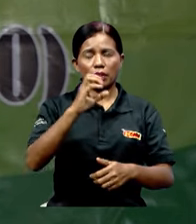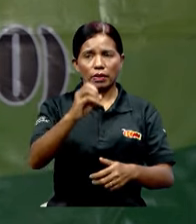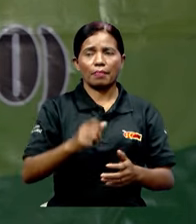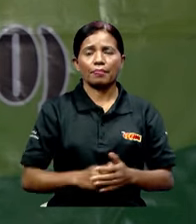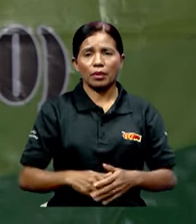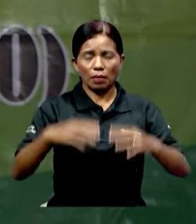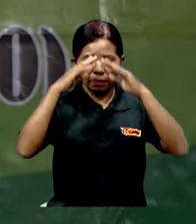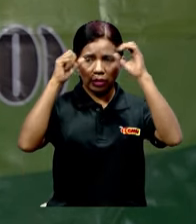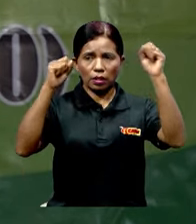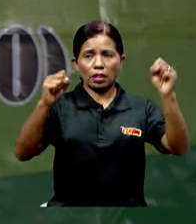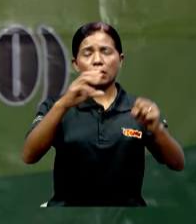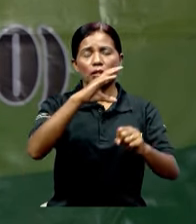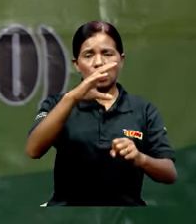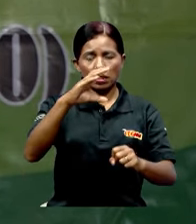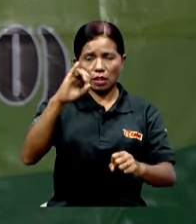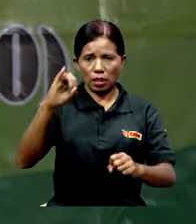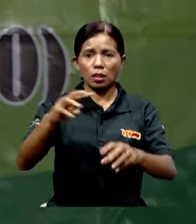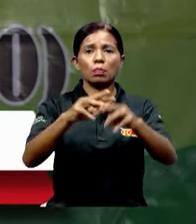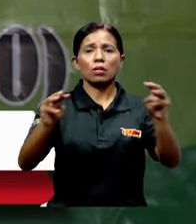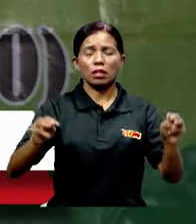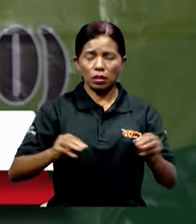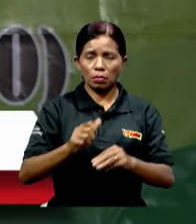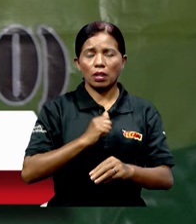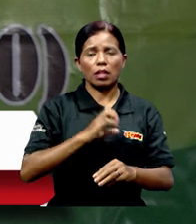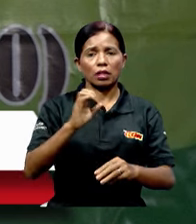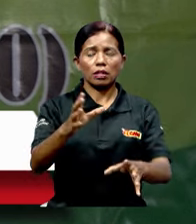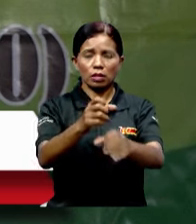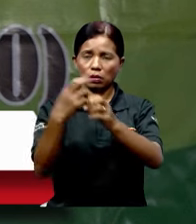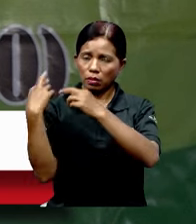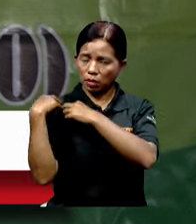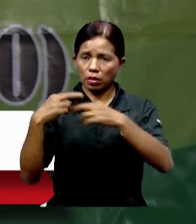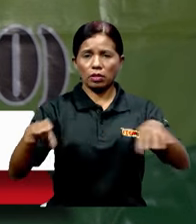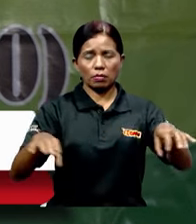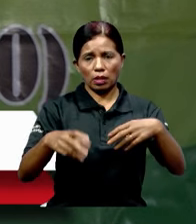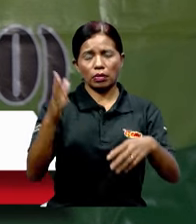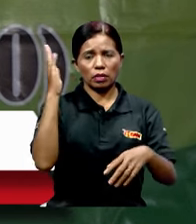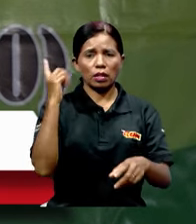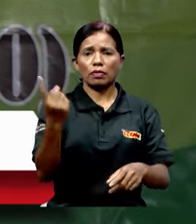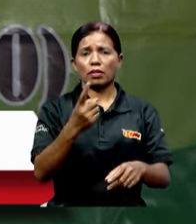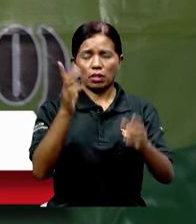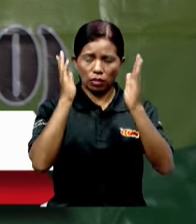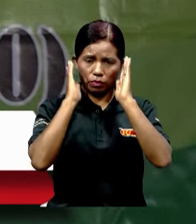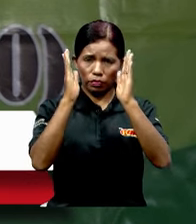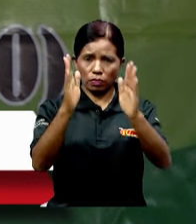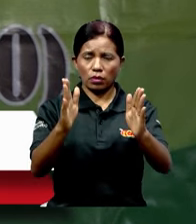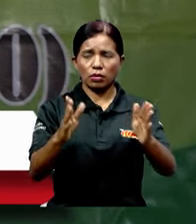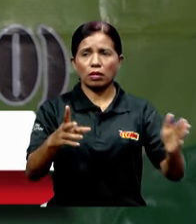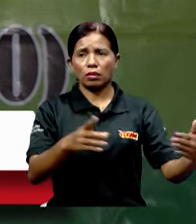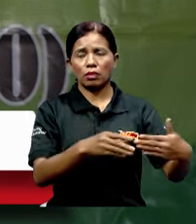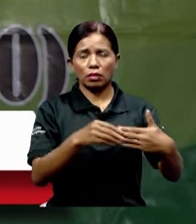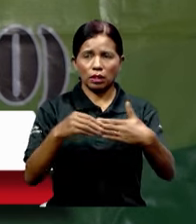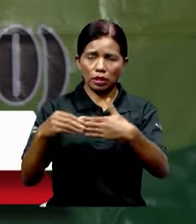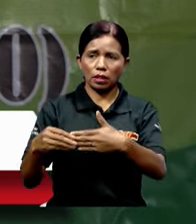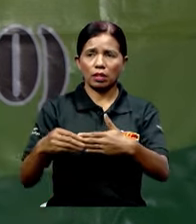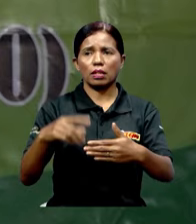CCI, Município Enaro, estrutura como fosse em posse, a tomata mores, neonai, sai nai, e autor